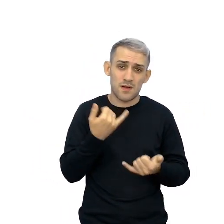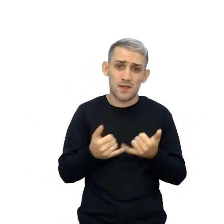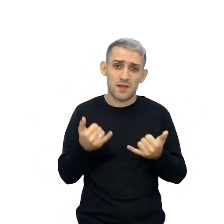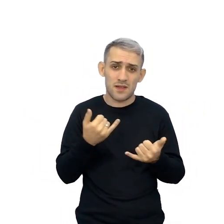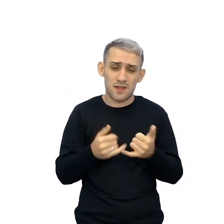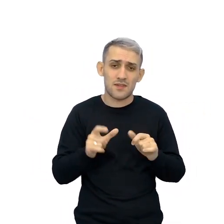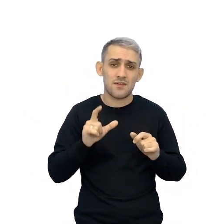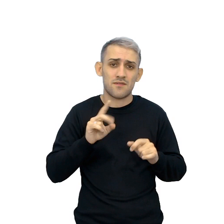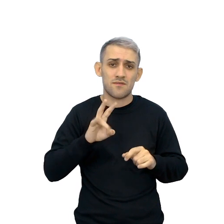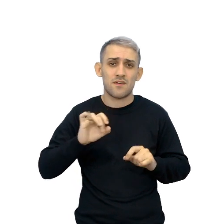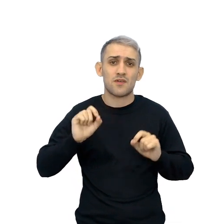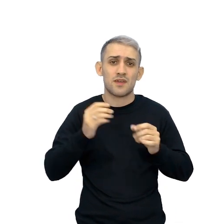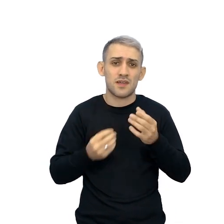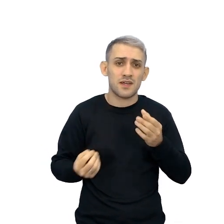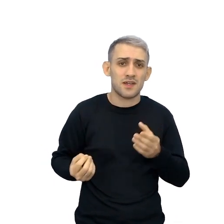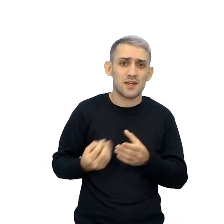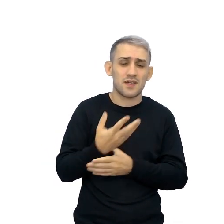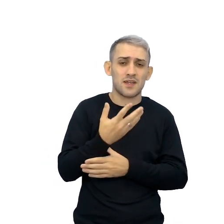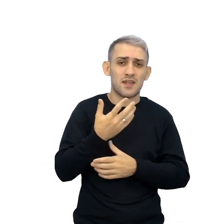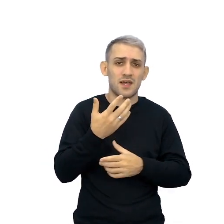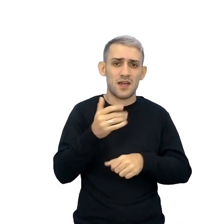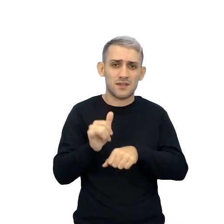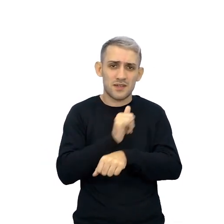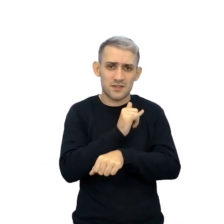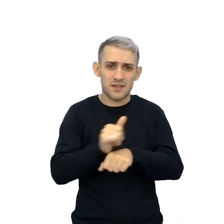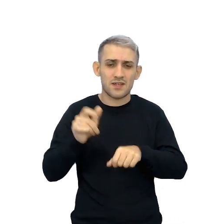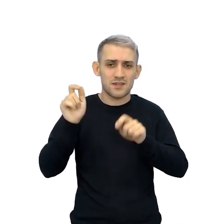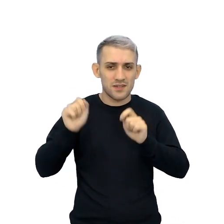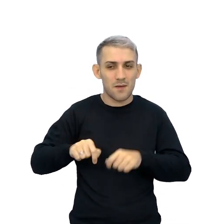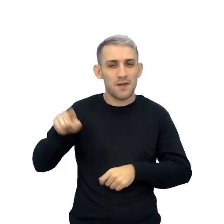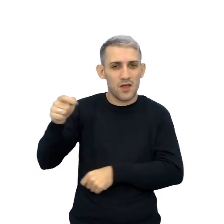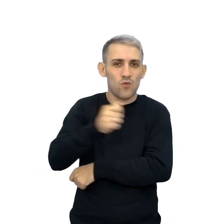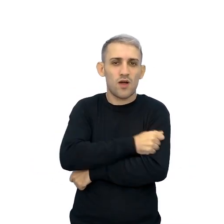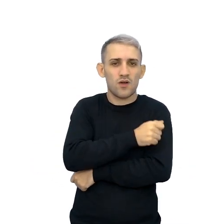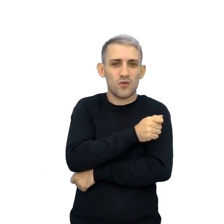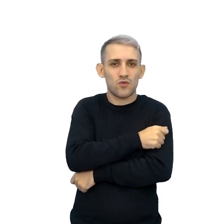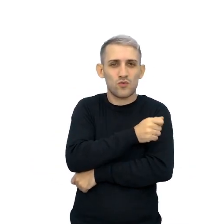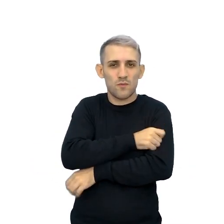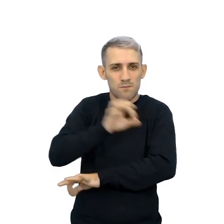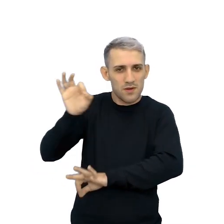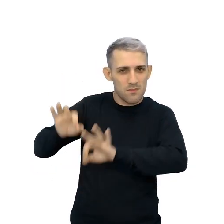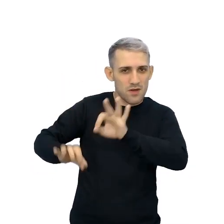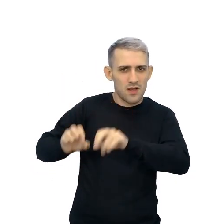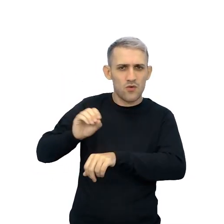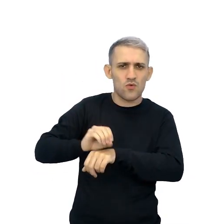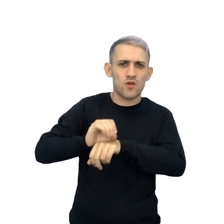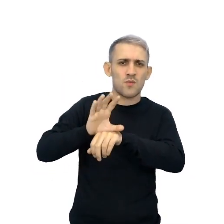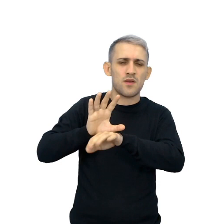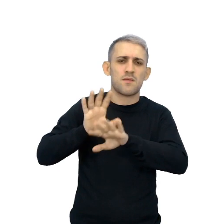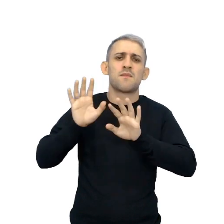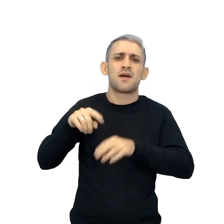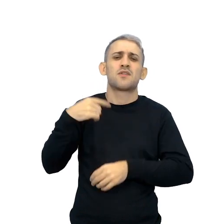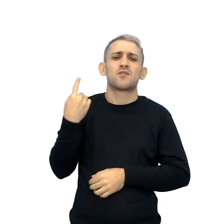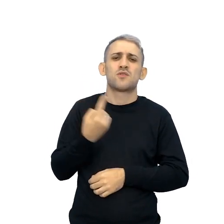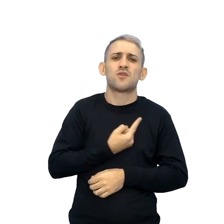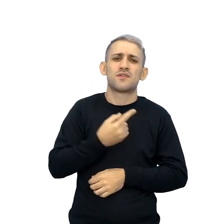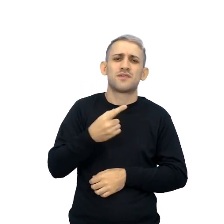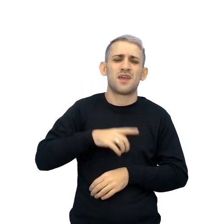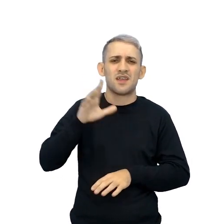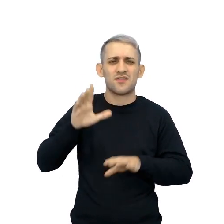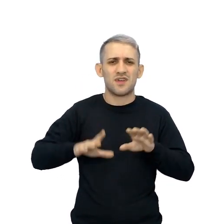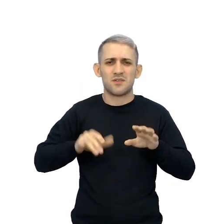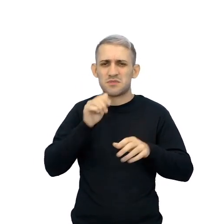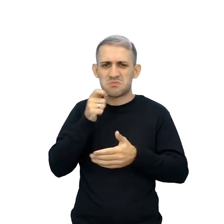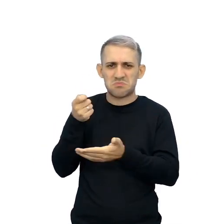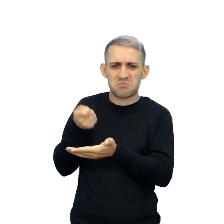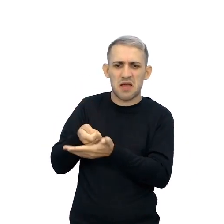para que o próprio estudante construa o seu conhecimento, né? E não aquela ideia de que a gente carrega na cabeça